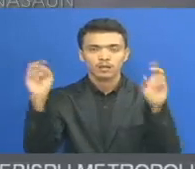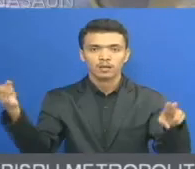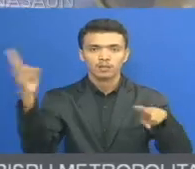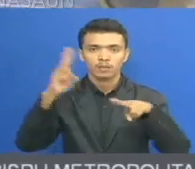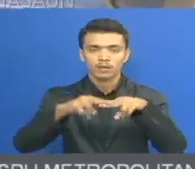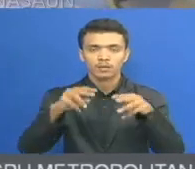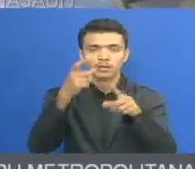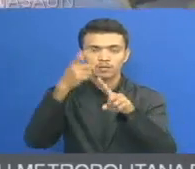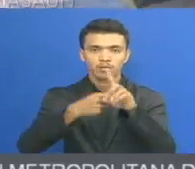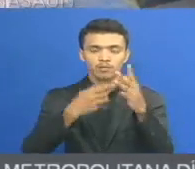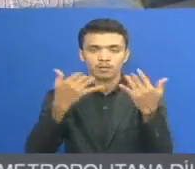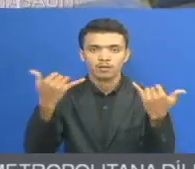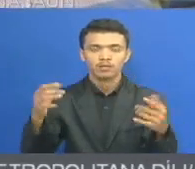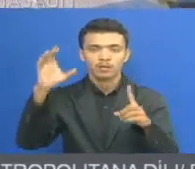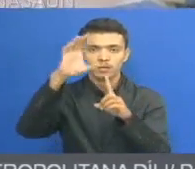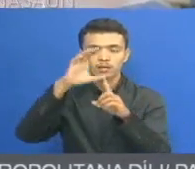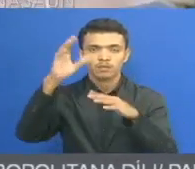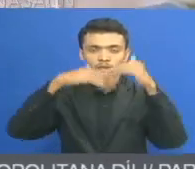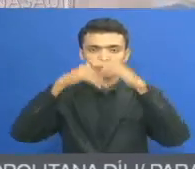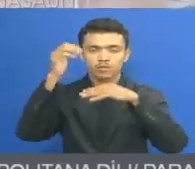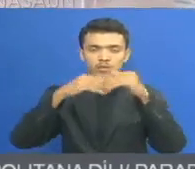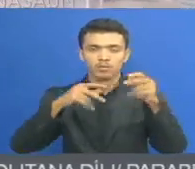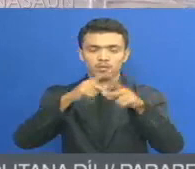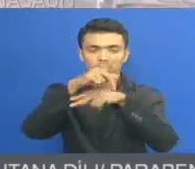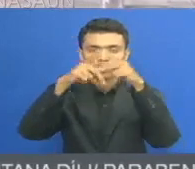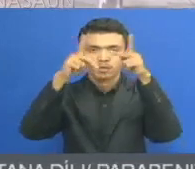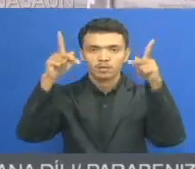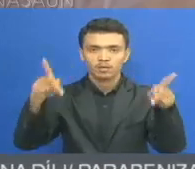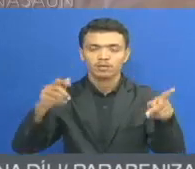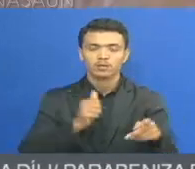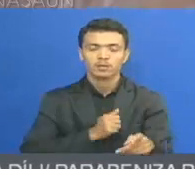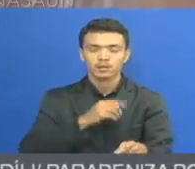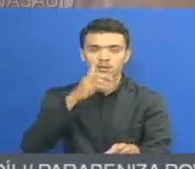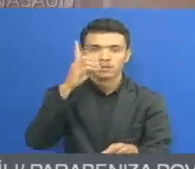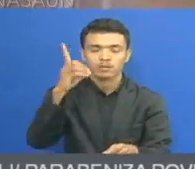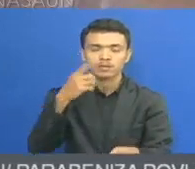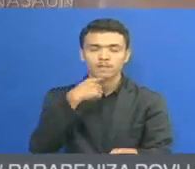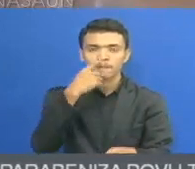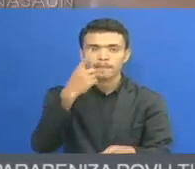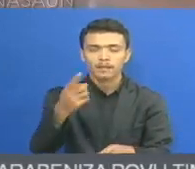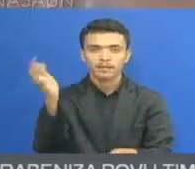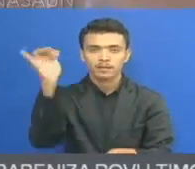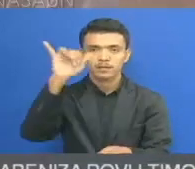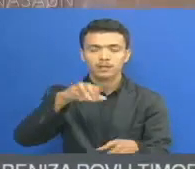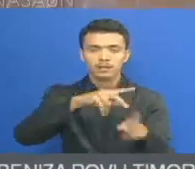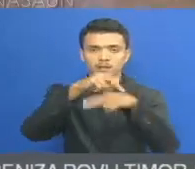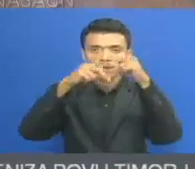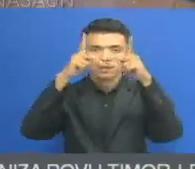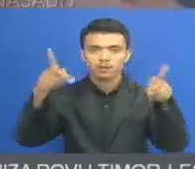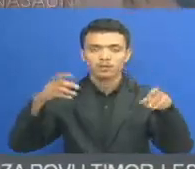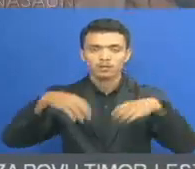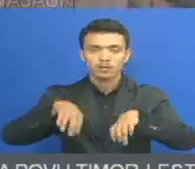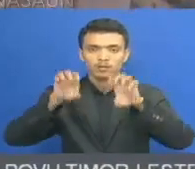fulangne. Chefe material construção e a loza migrase ao dia, Hermênio Gonzaga informa, sira ne loza durante ne